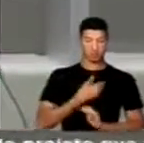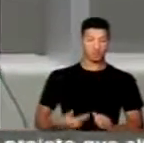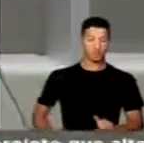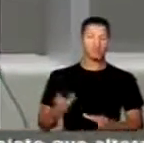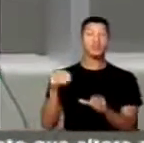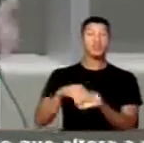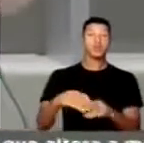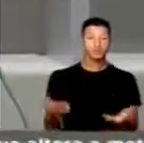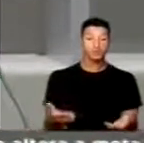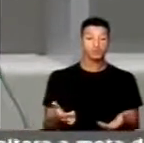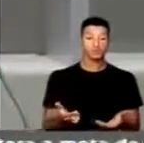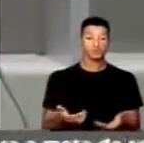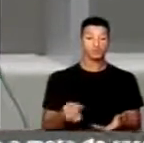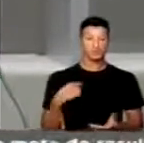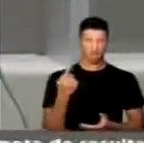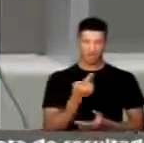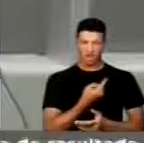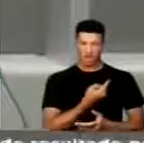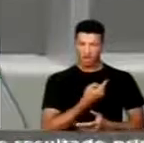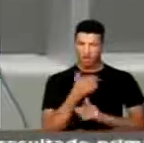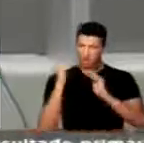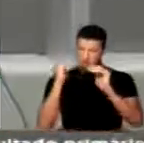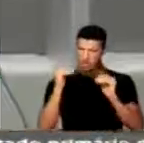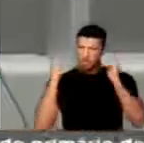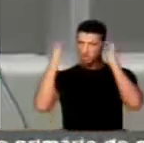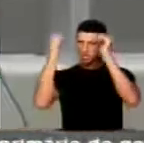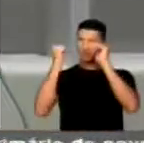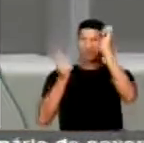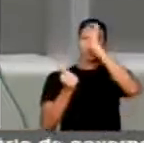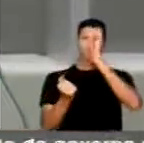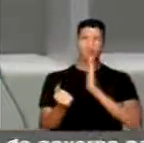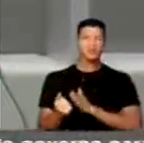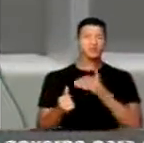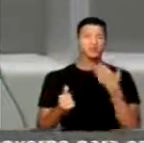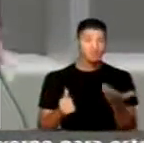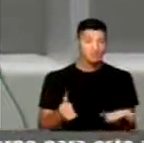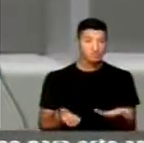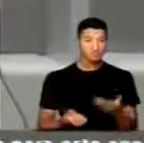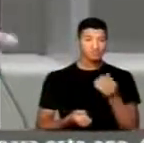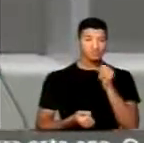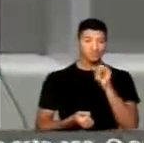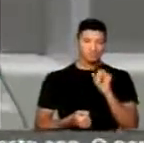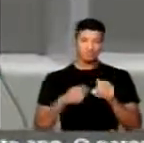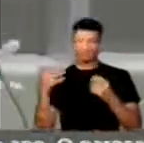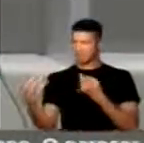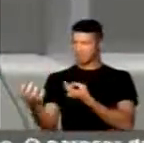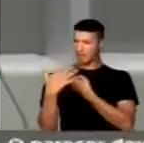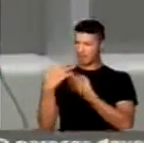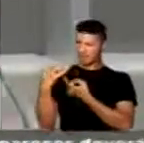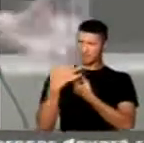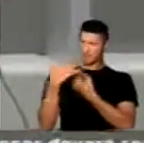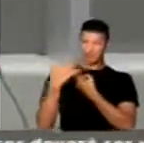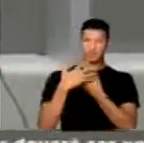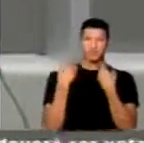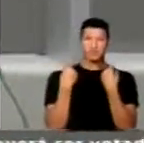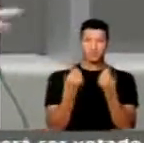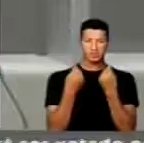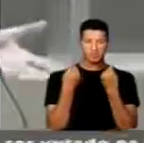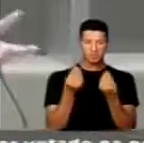interino. E a nossa soberania nacional ser afrontada com